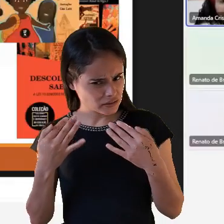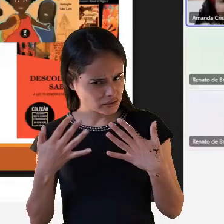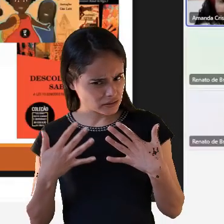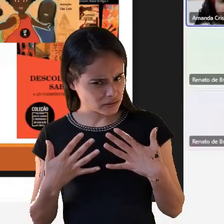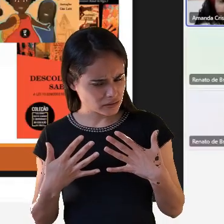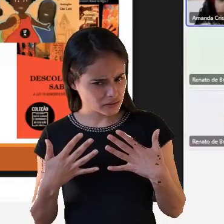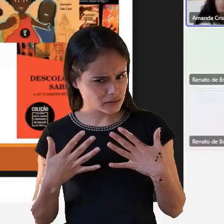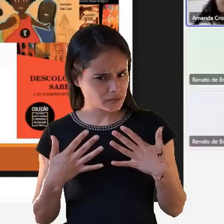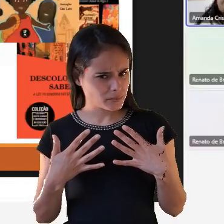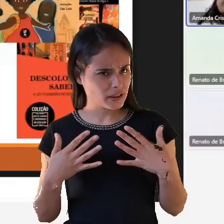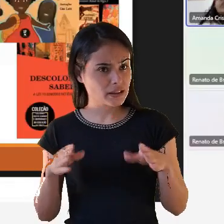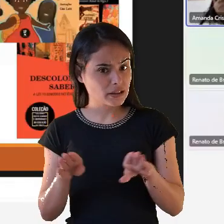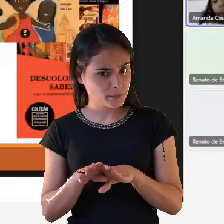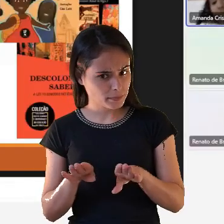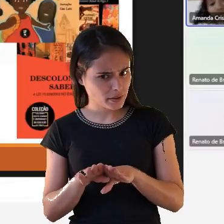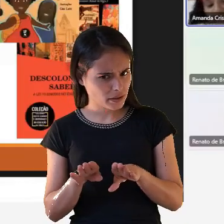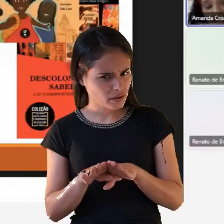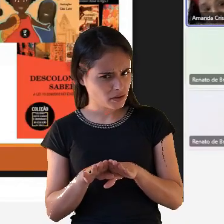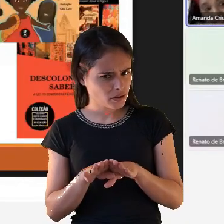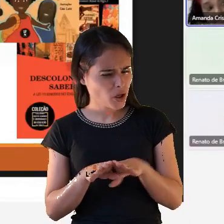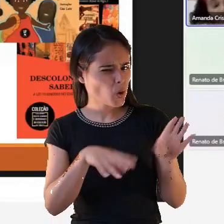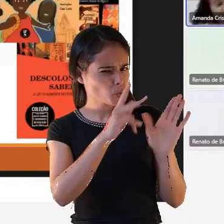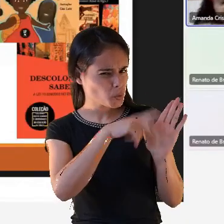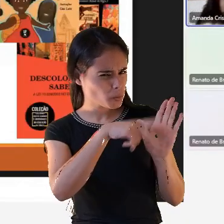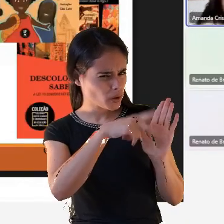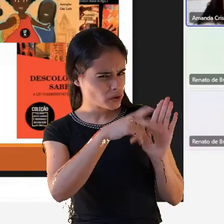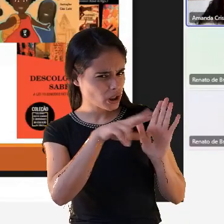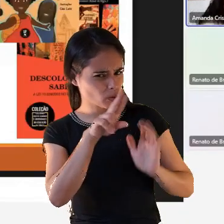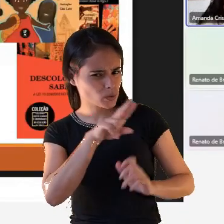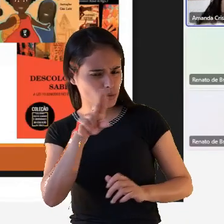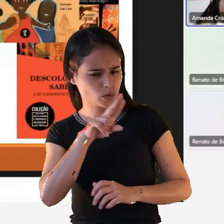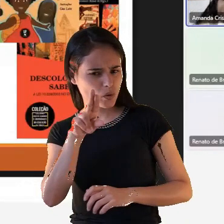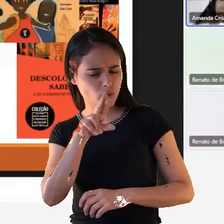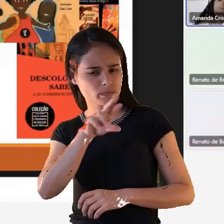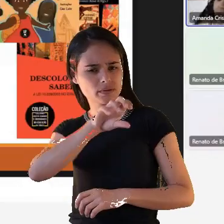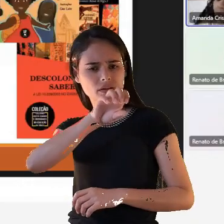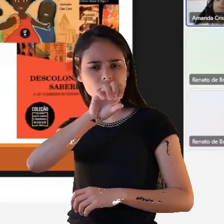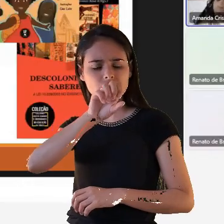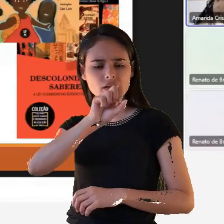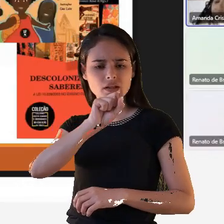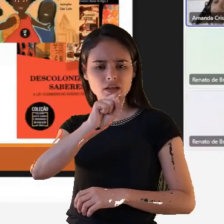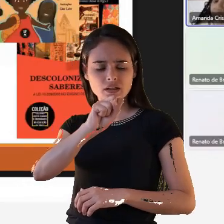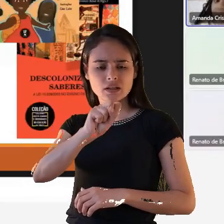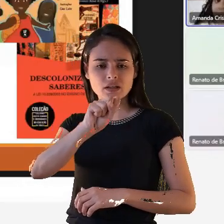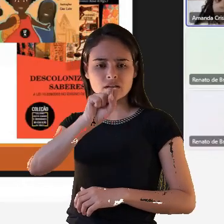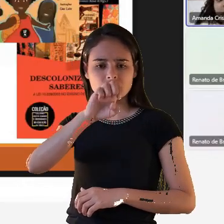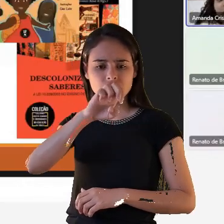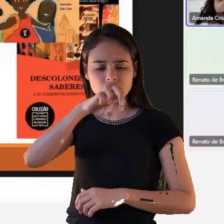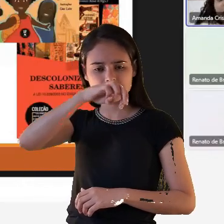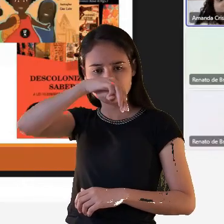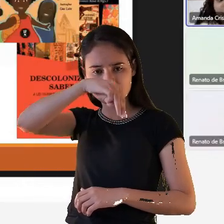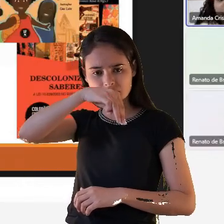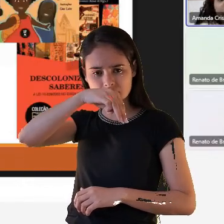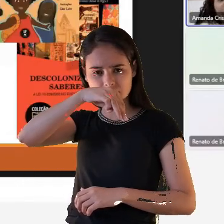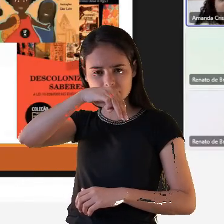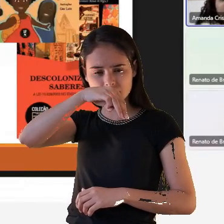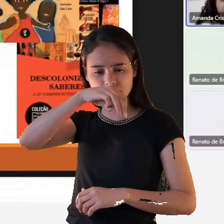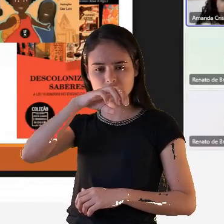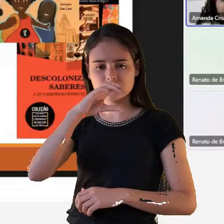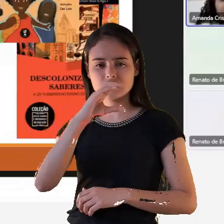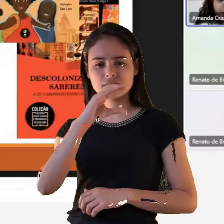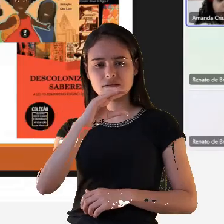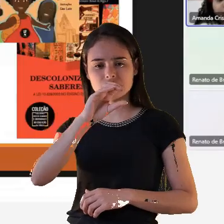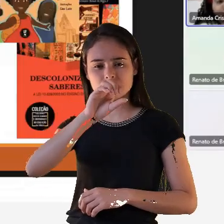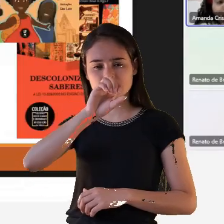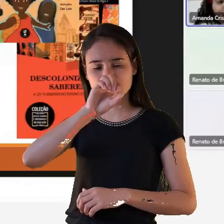Sem censura, Amanda. Sem censura, exatamente. Ela colocou essa frase, né? Que ela falou assim: minha mãe dizia